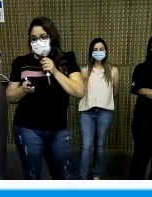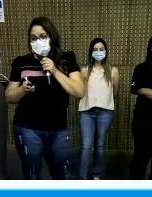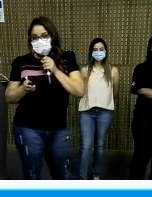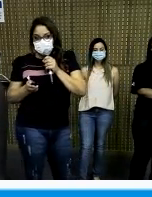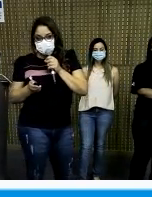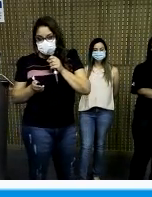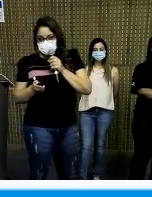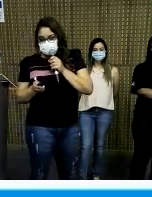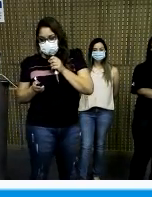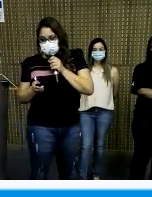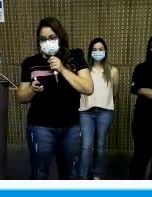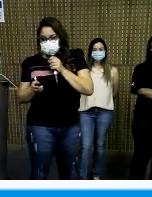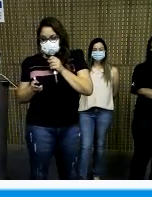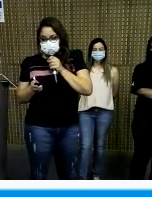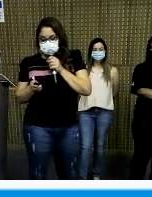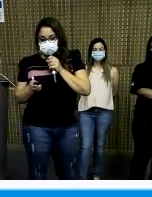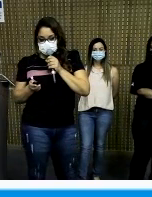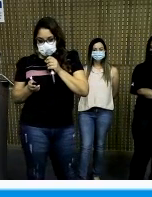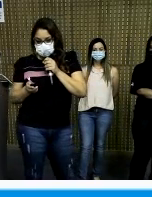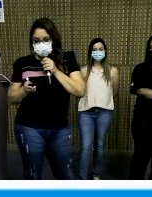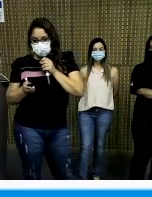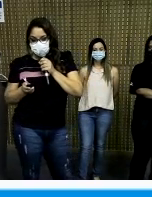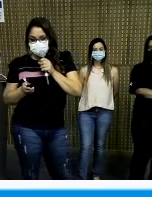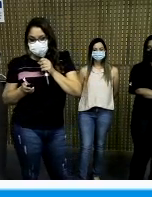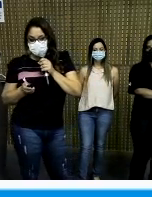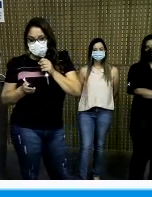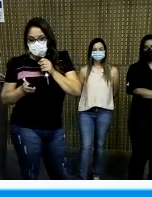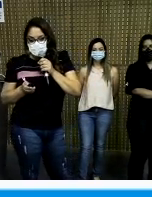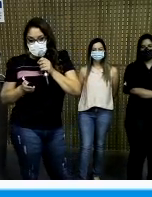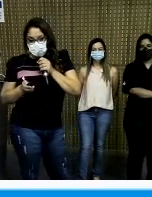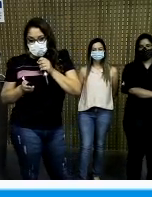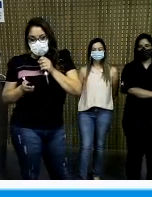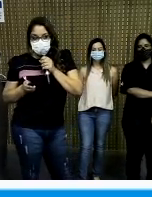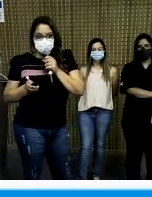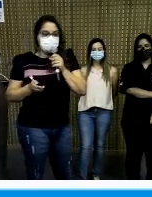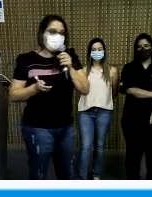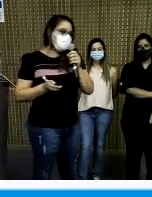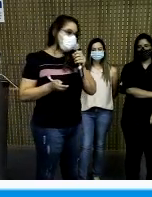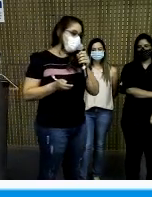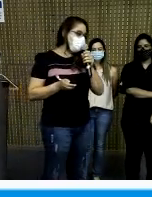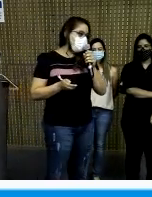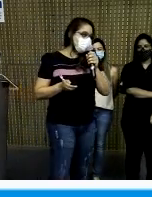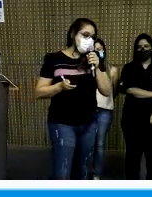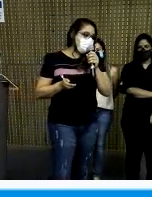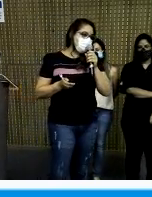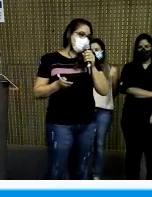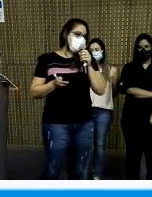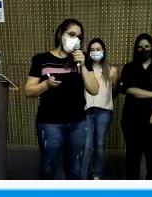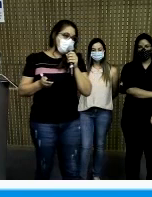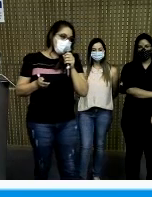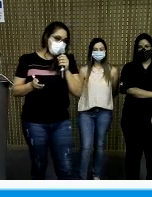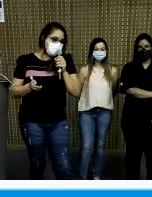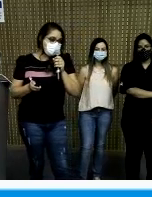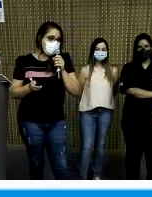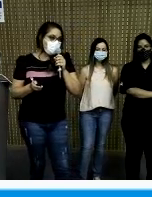semestre, 66,66%. A consulta de pré-natal do parceiro ainda é um